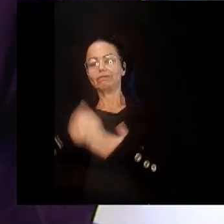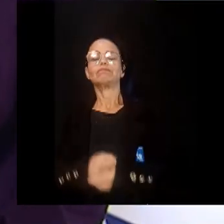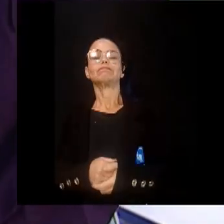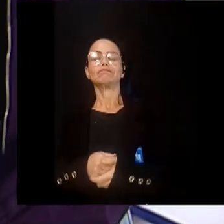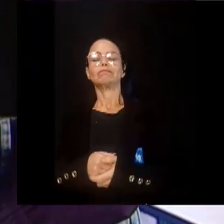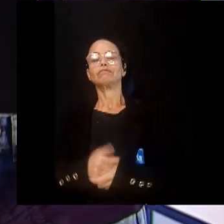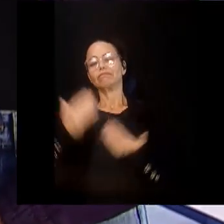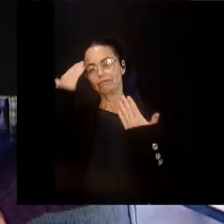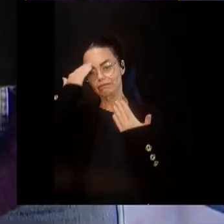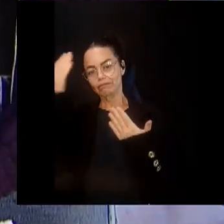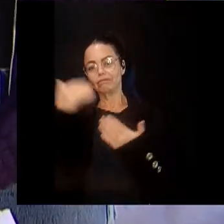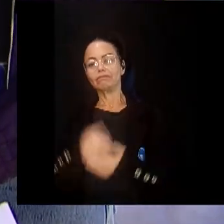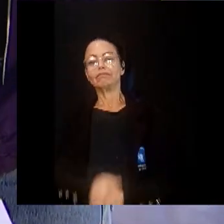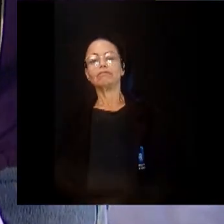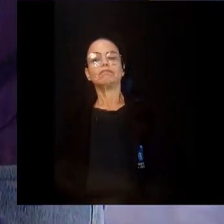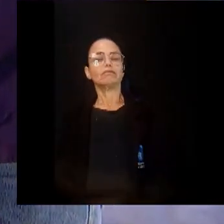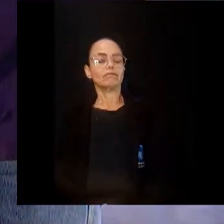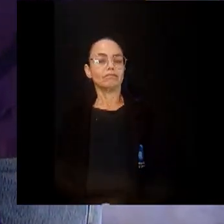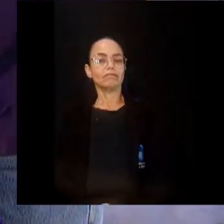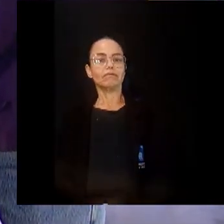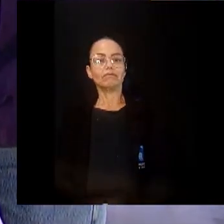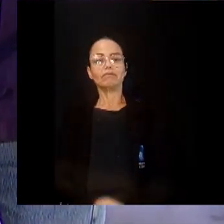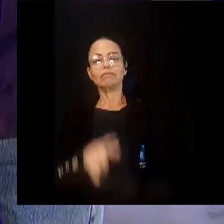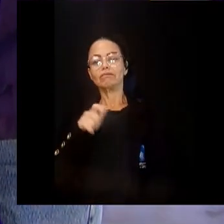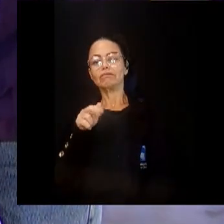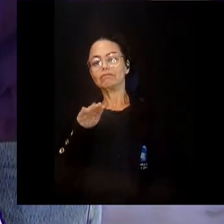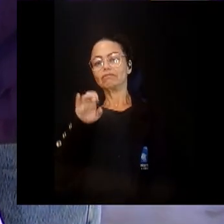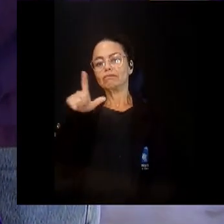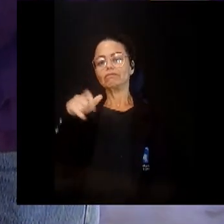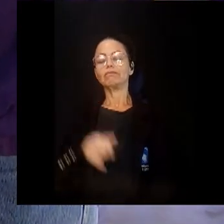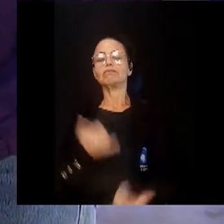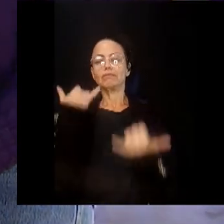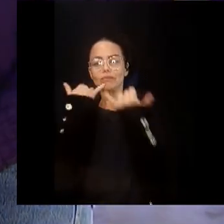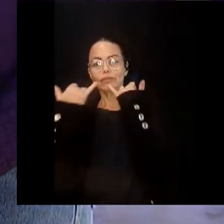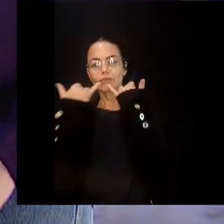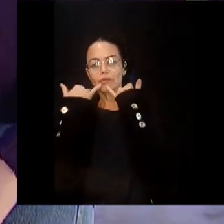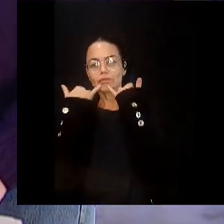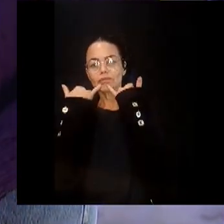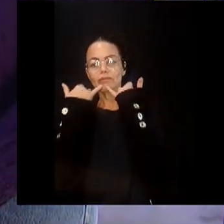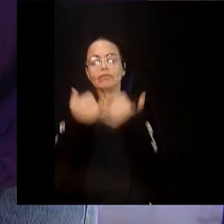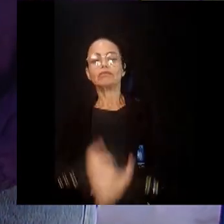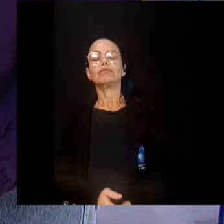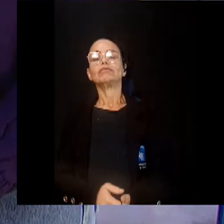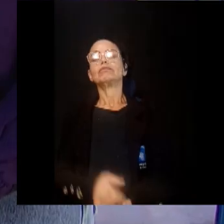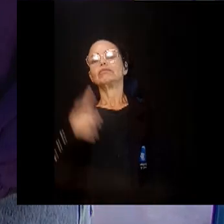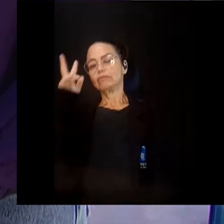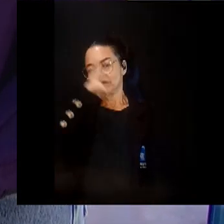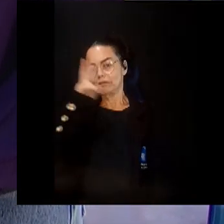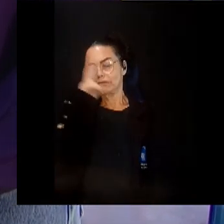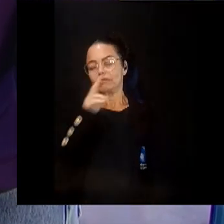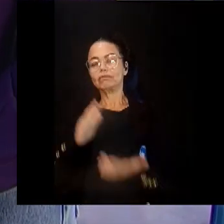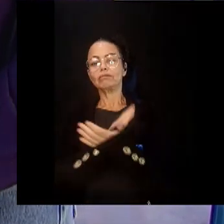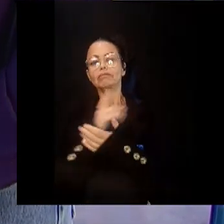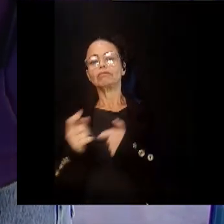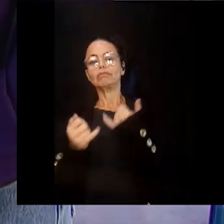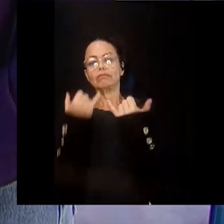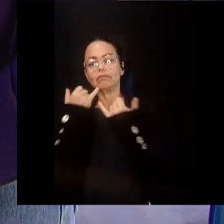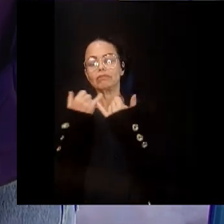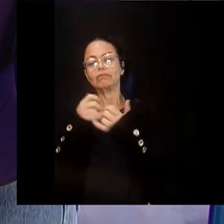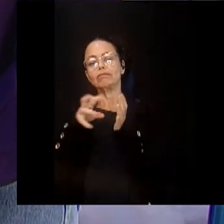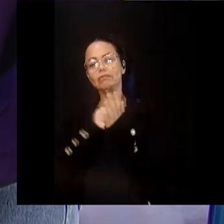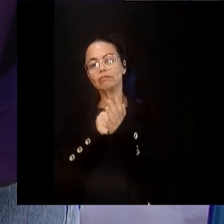agradece. Gabriel, então, fica as informações aqui que a Tainá passou, vou reforçar algumas delas. As matrículas, elas